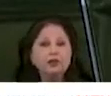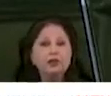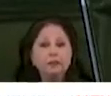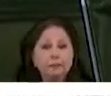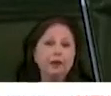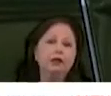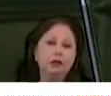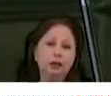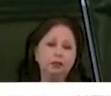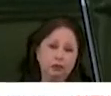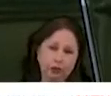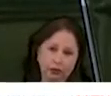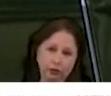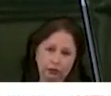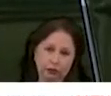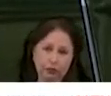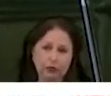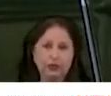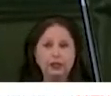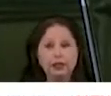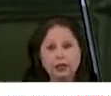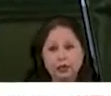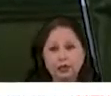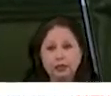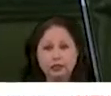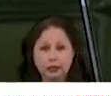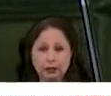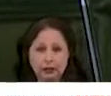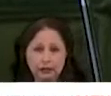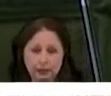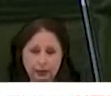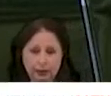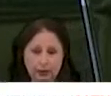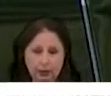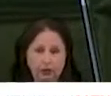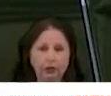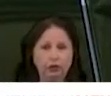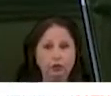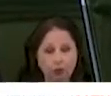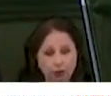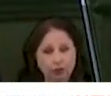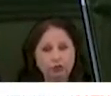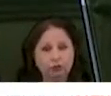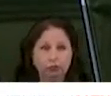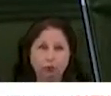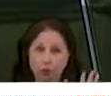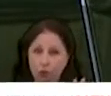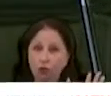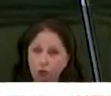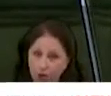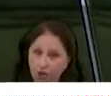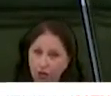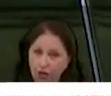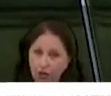relator da ação, ministro Gilmar Mendes, o julgamento anterior foi omisso ao não deixar expresso quais provas da acusação não